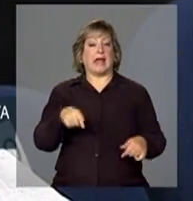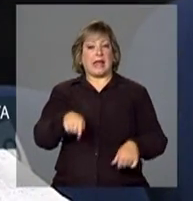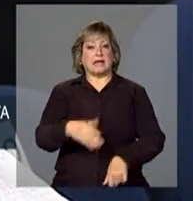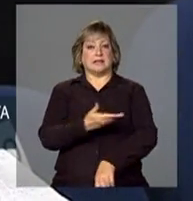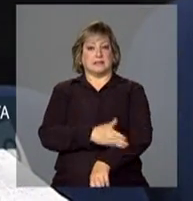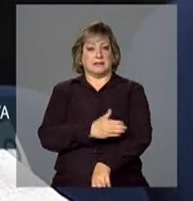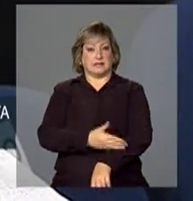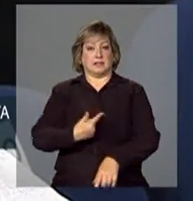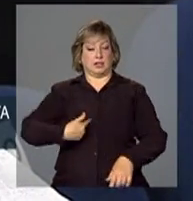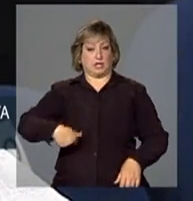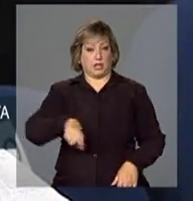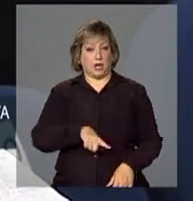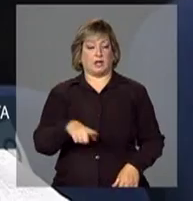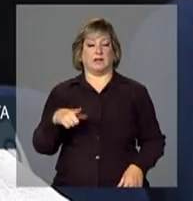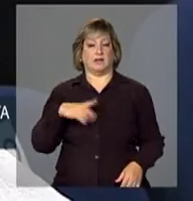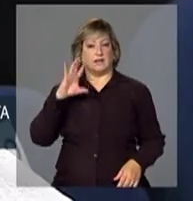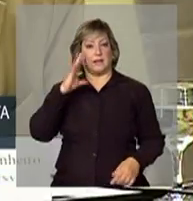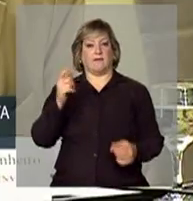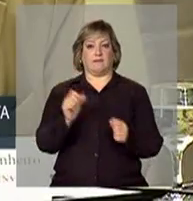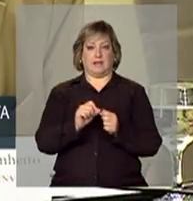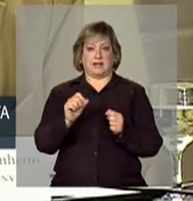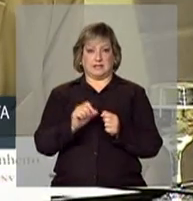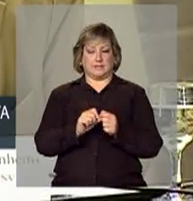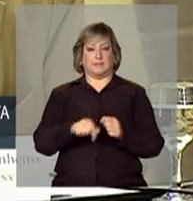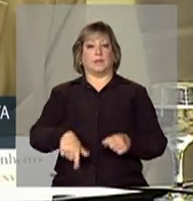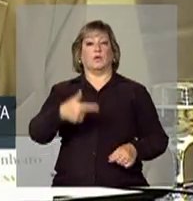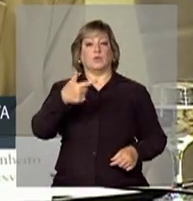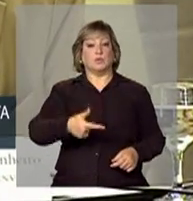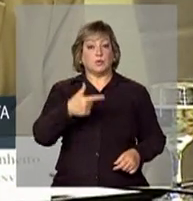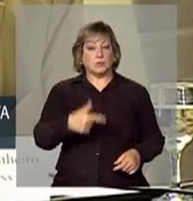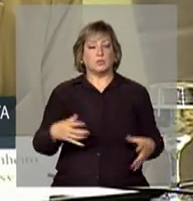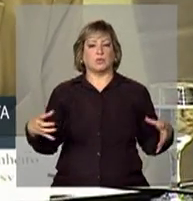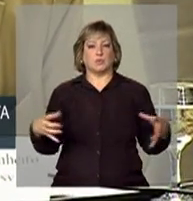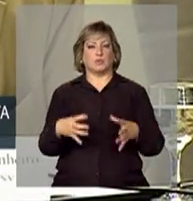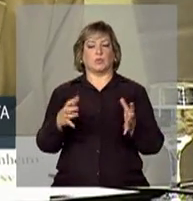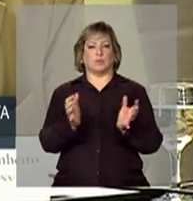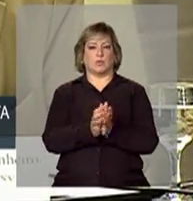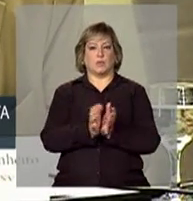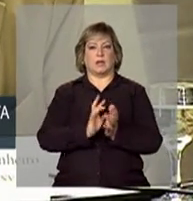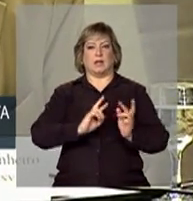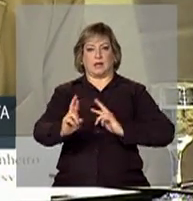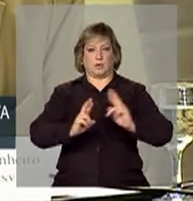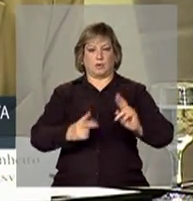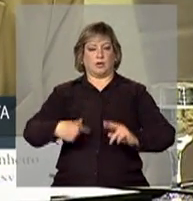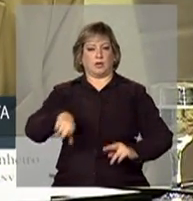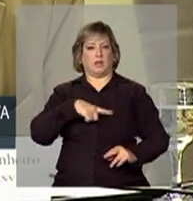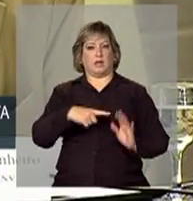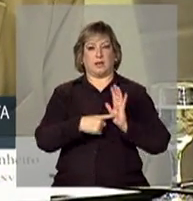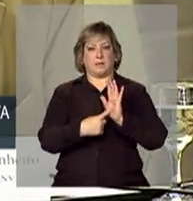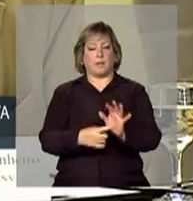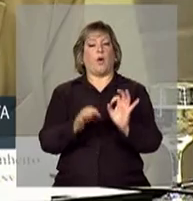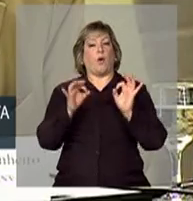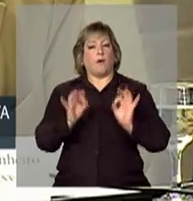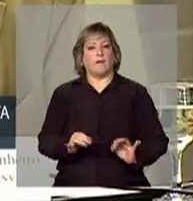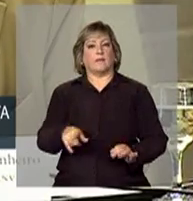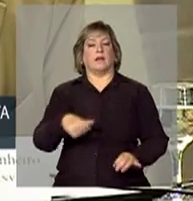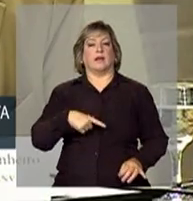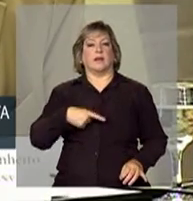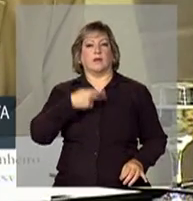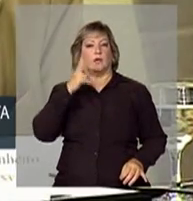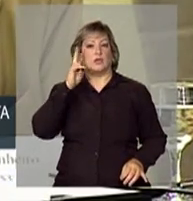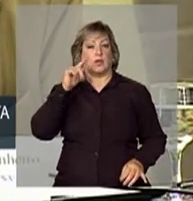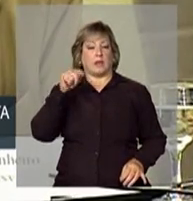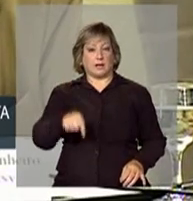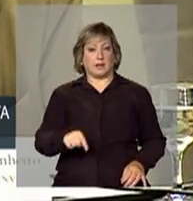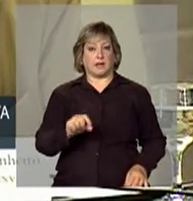que nós estamos esforçando para fazer. O segundo conjunto de resultados que apresentamos confirma a hipótese, como eu disse, da comissão, que a adoção da